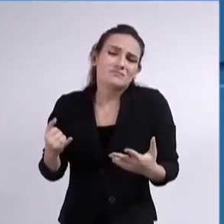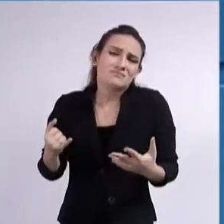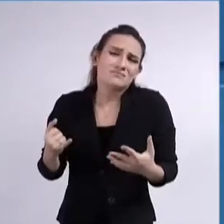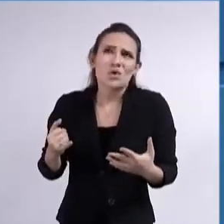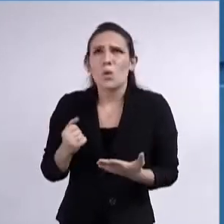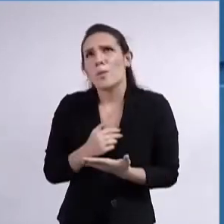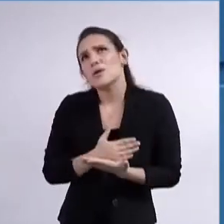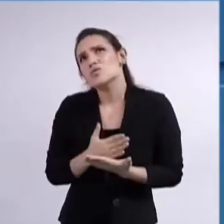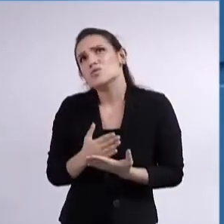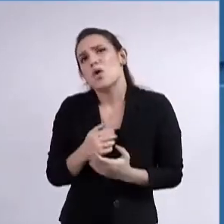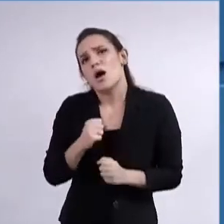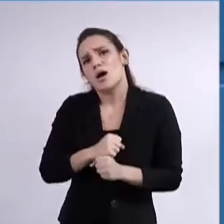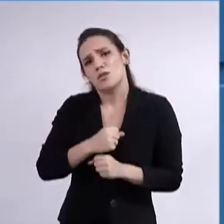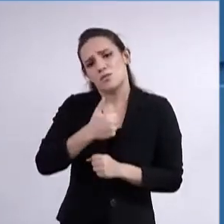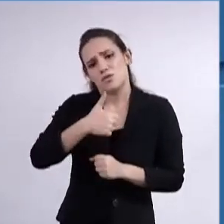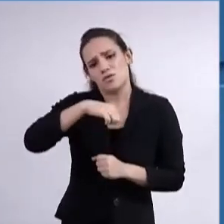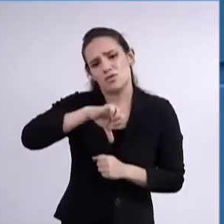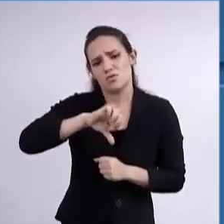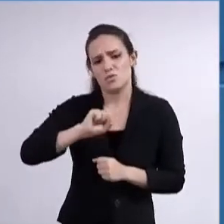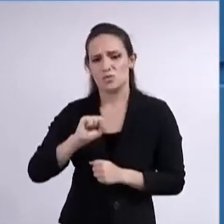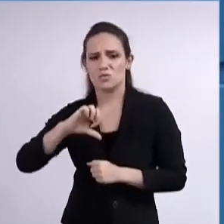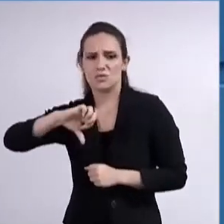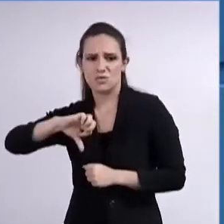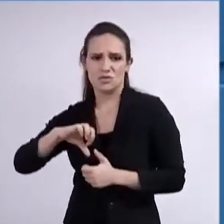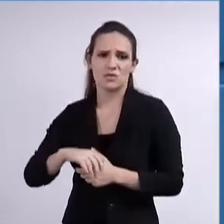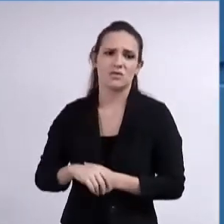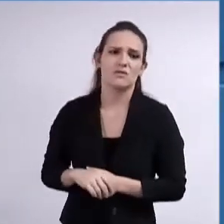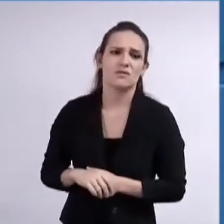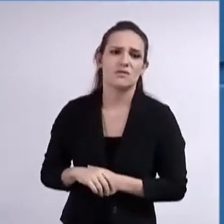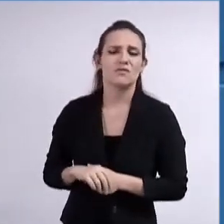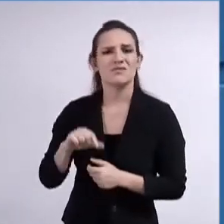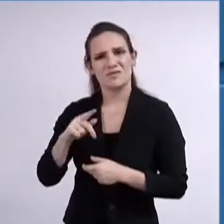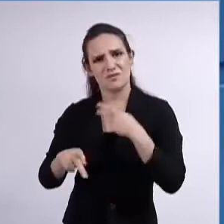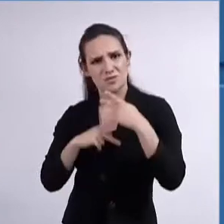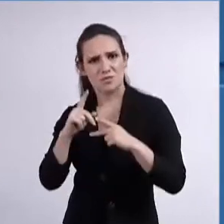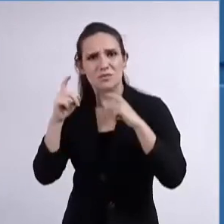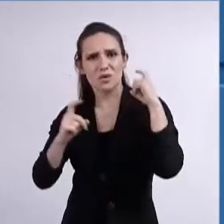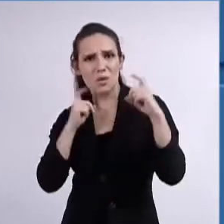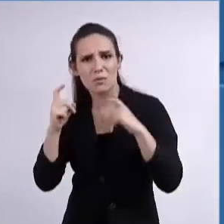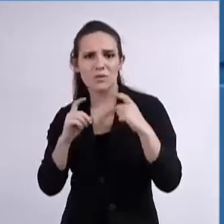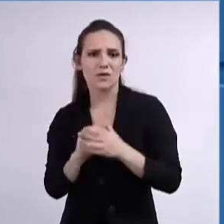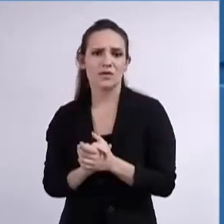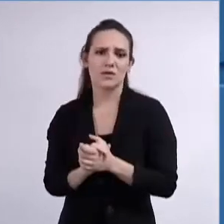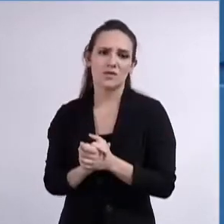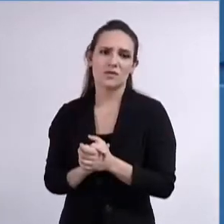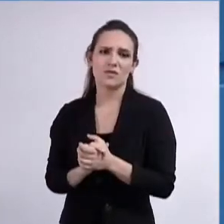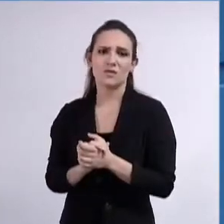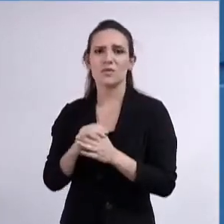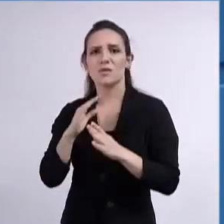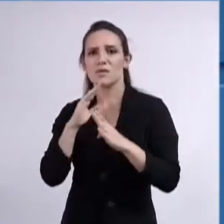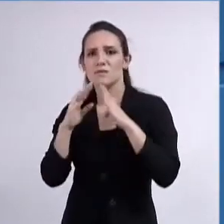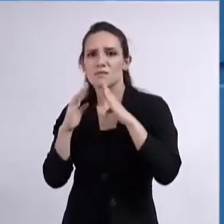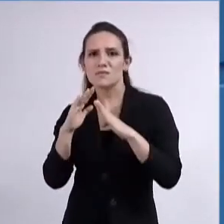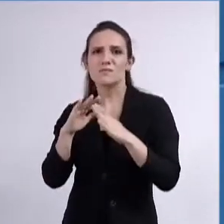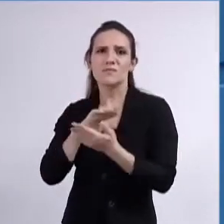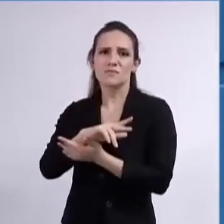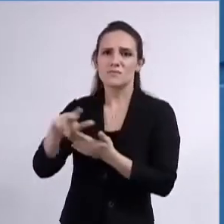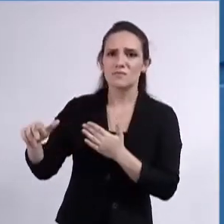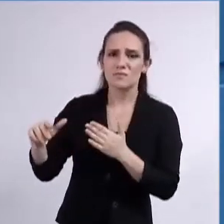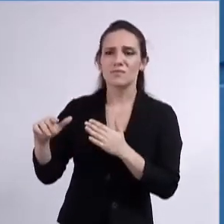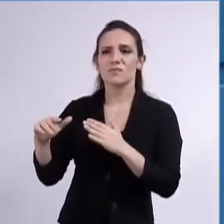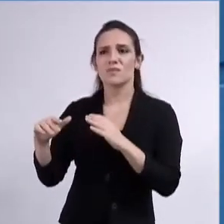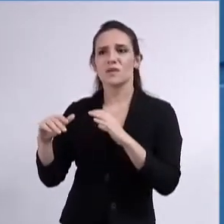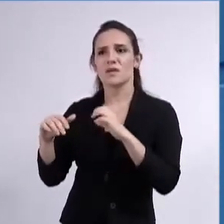de 89, e eu posso dizer para o senhor manifestou a preocupação com os meios de comunicação.